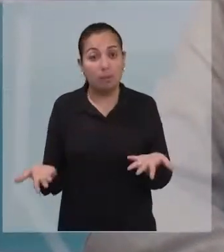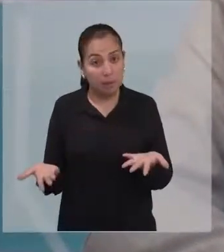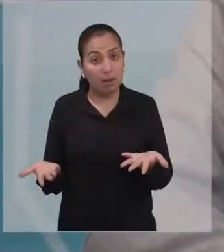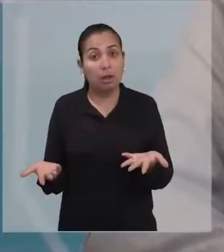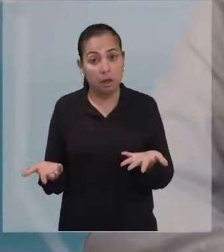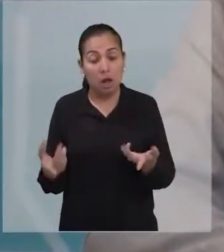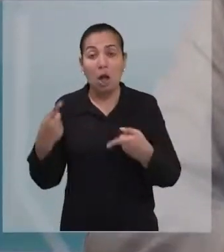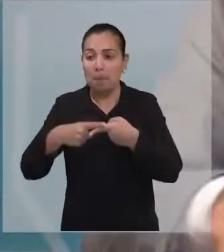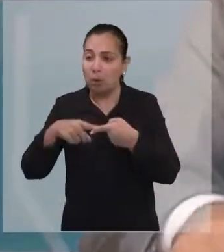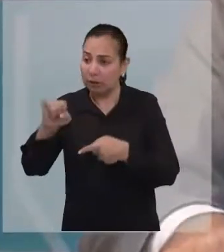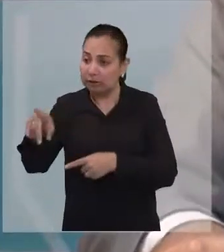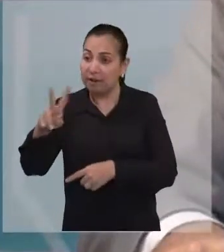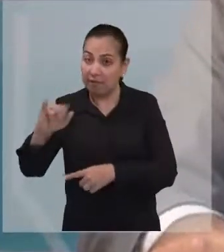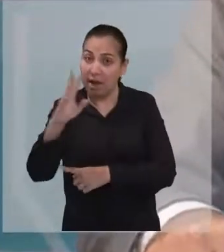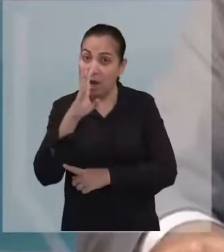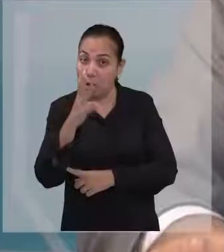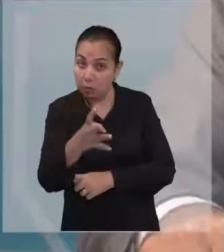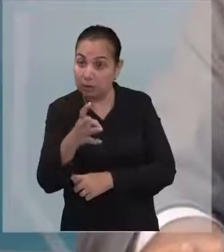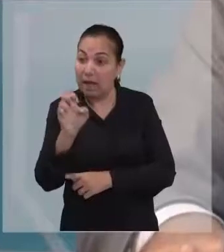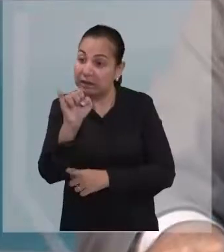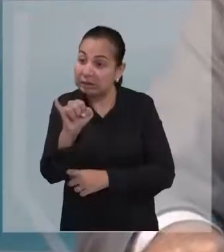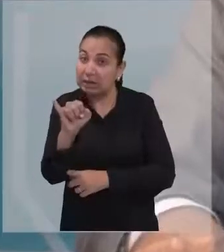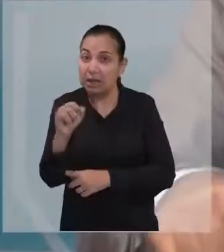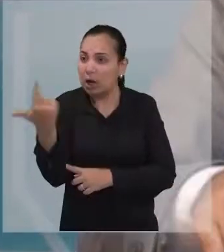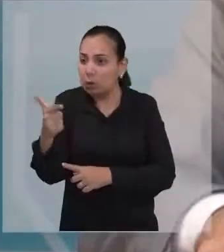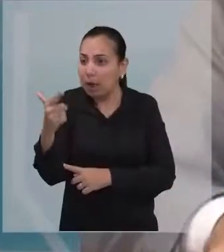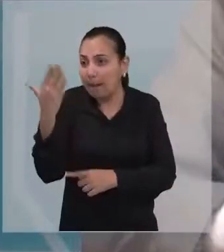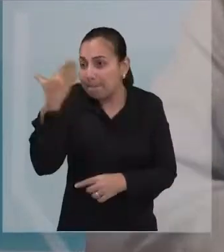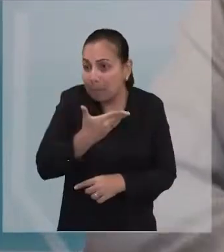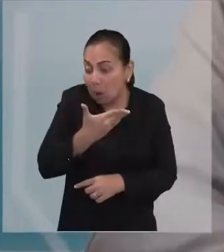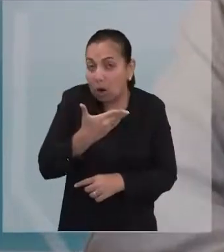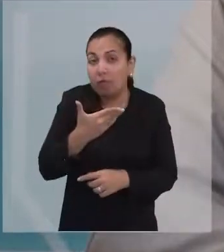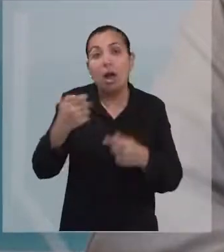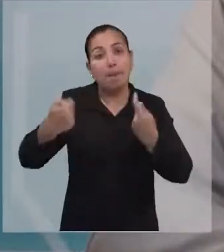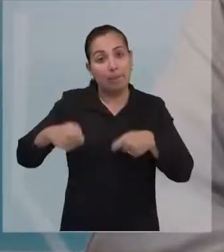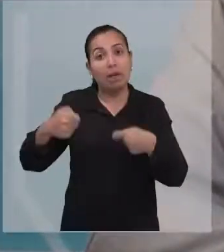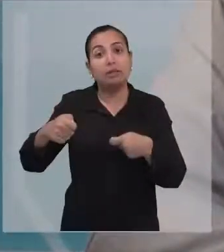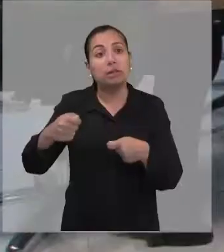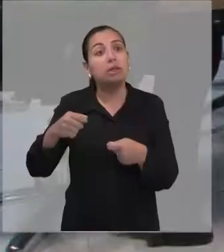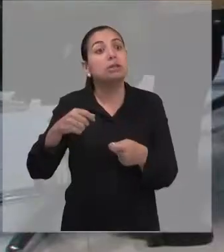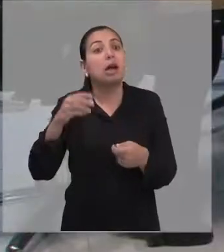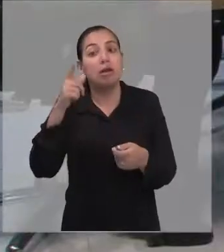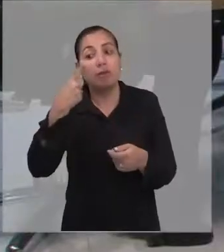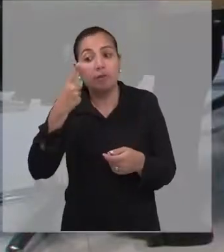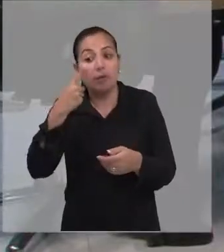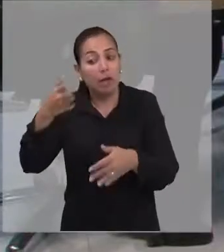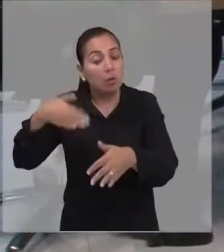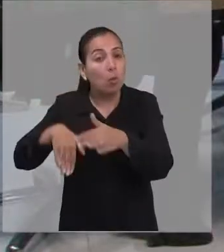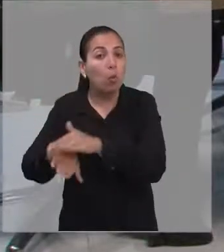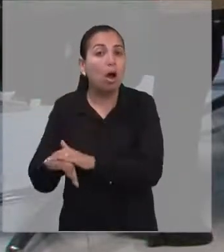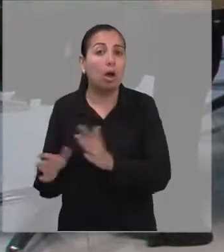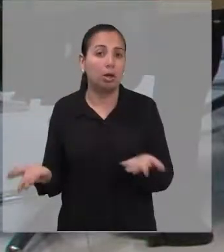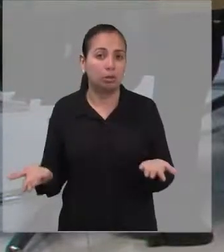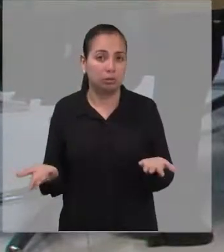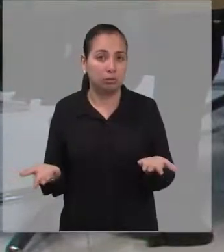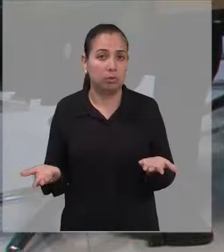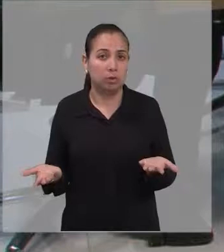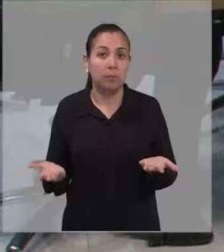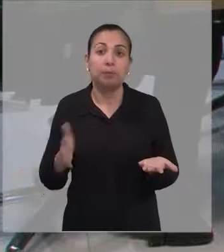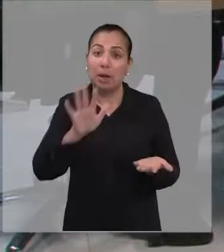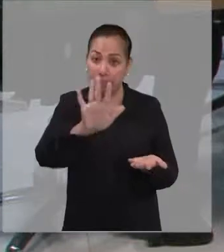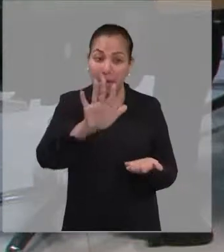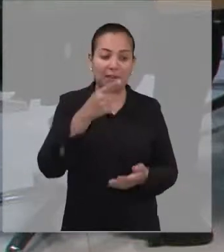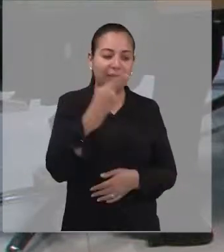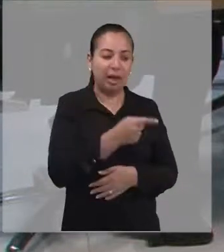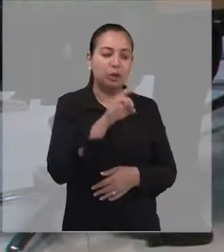obrigação de acusar, se verificar que não tem provas, ele tem a obrigação de pedir o arquivamento. Eu diria... A gente está falando só do juiz, mas o Ministério Público também